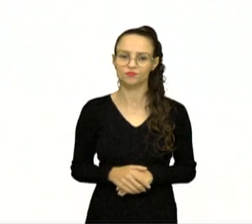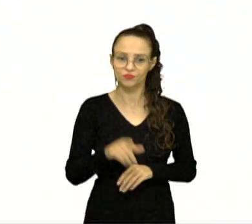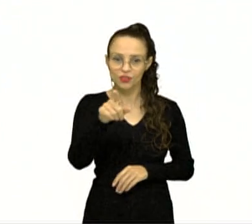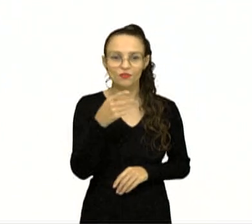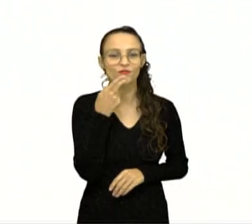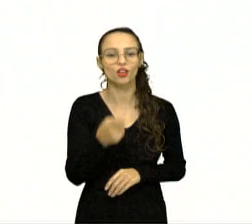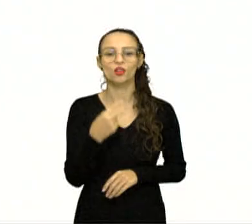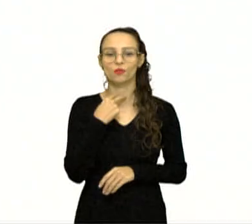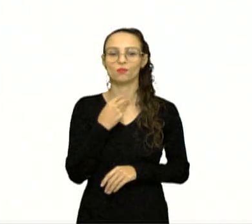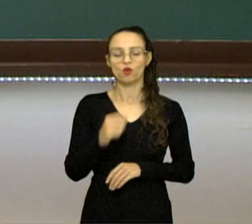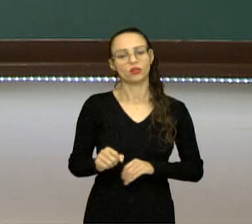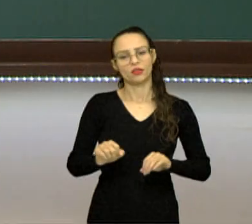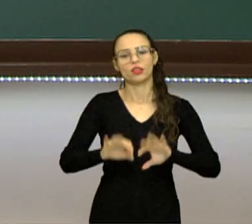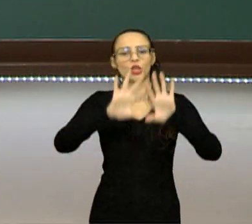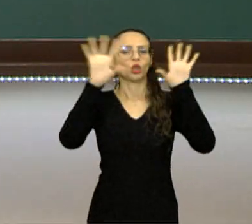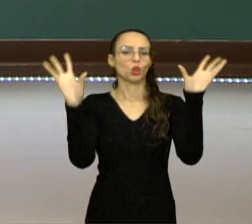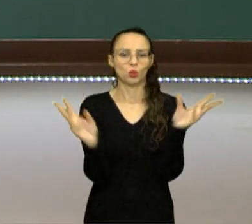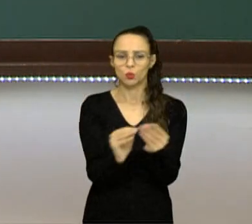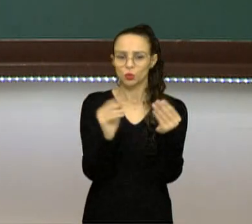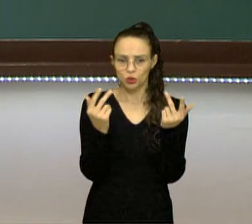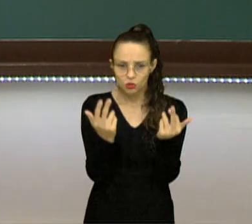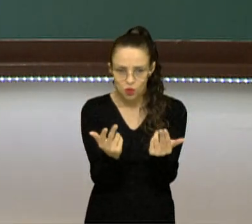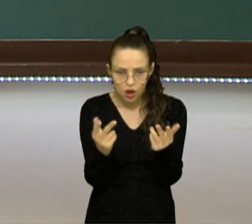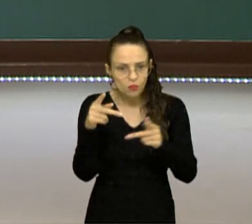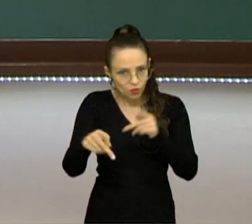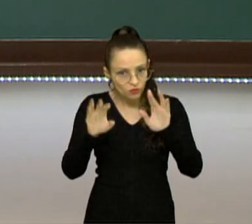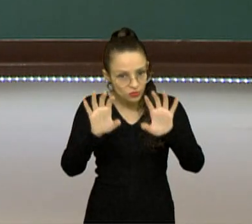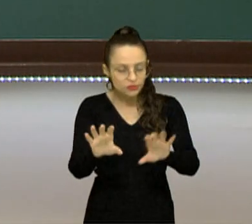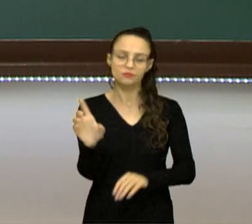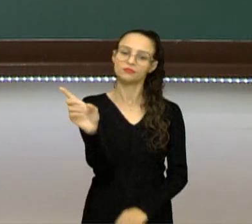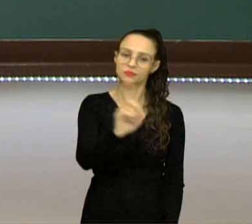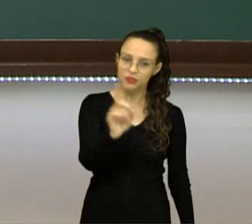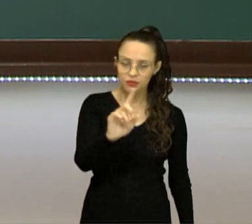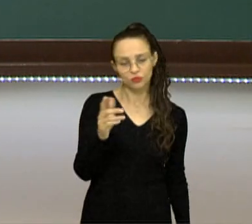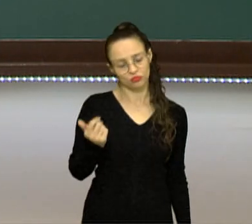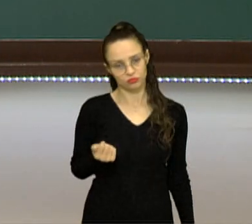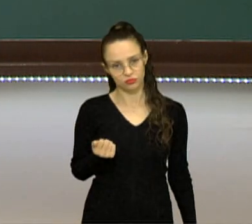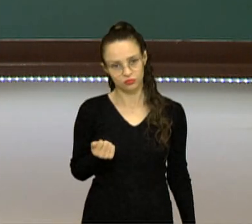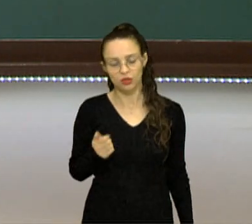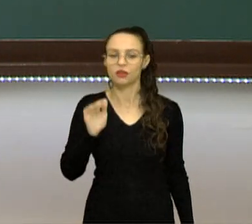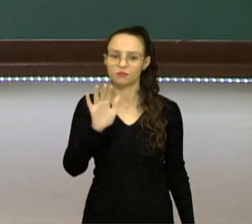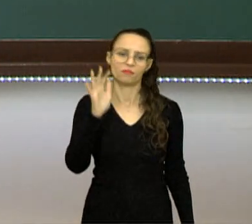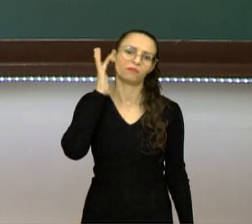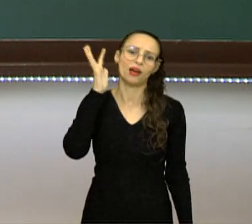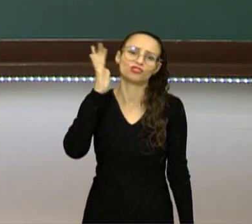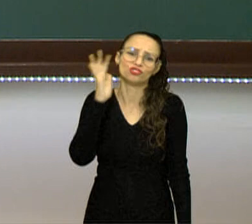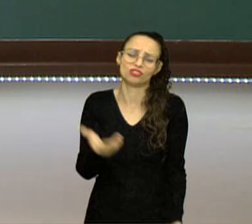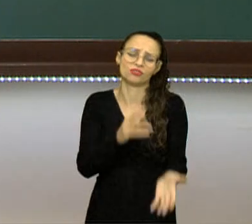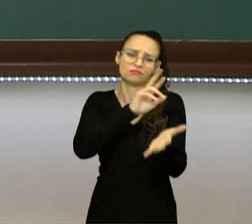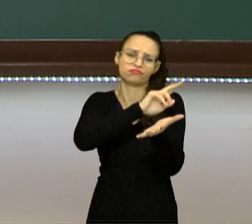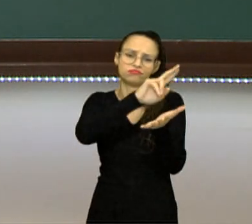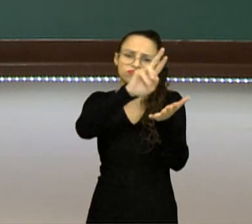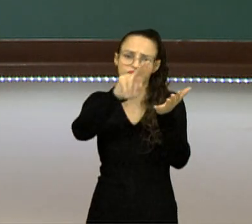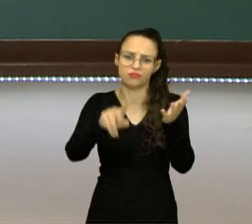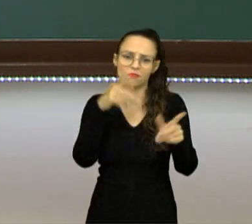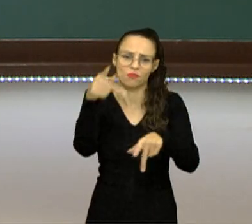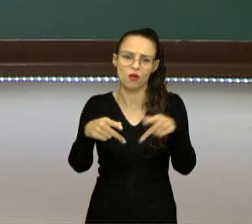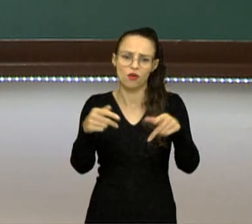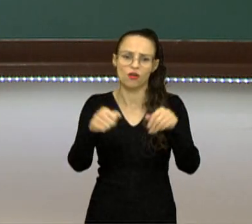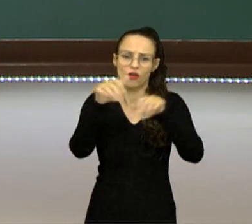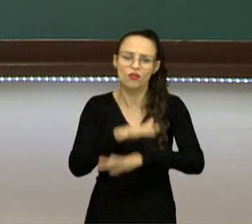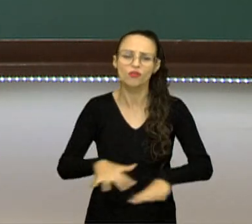não generalizar, mas todos os povos viviam assim? Não. Imagine a pluralidade de